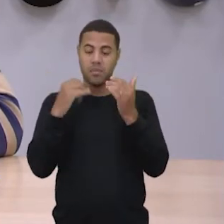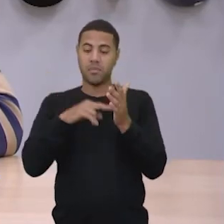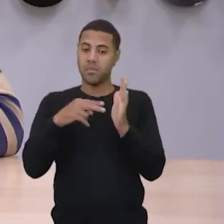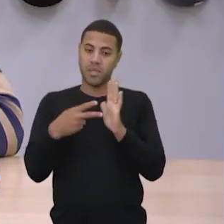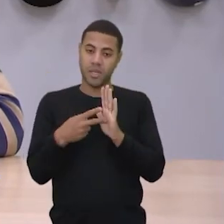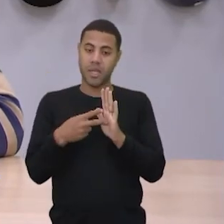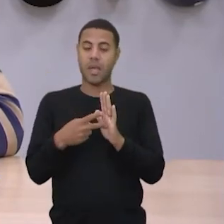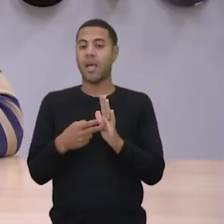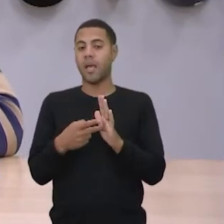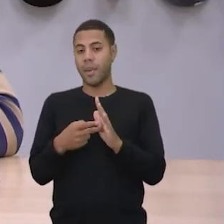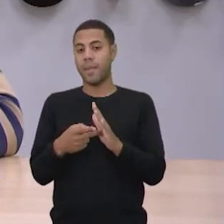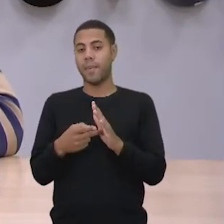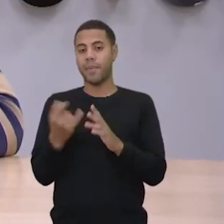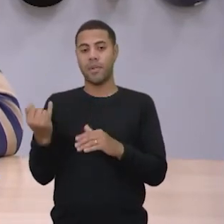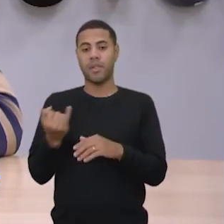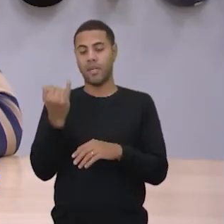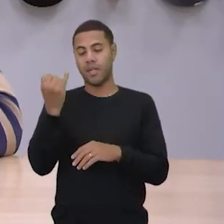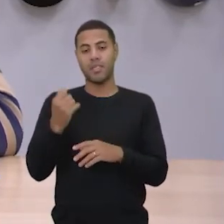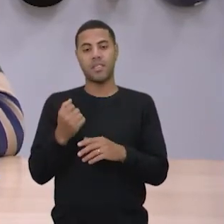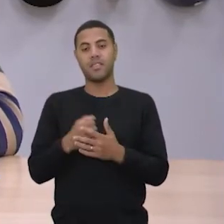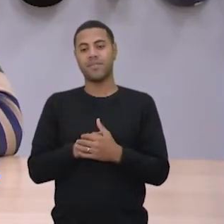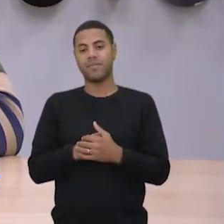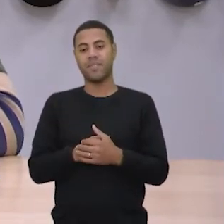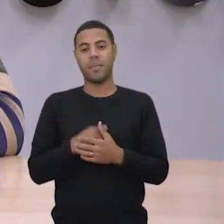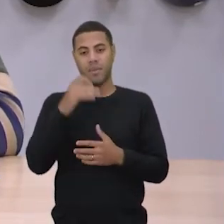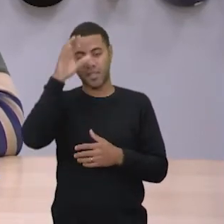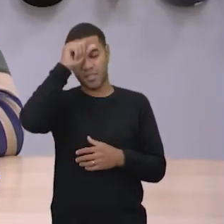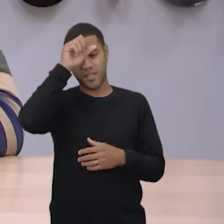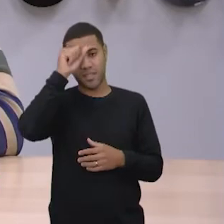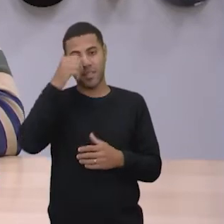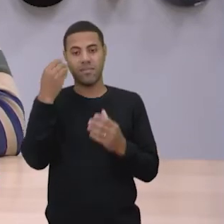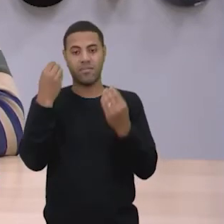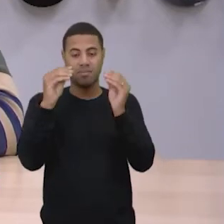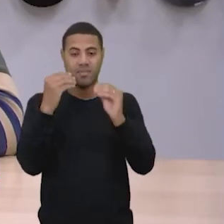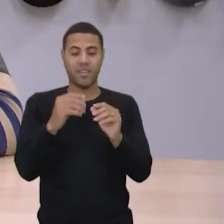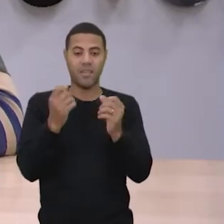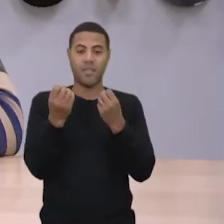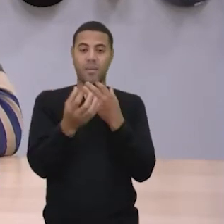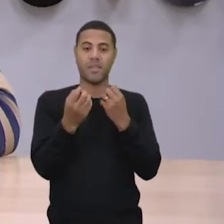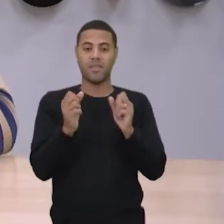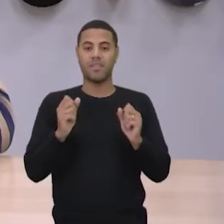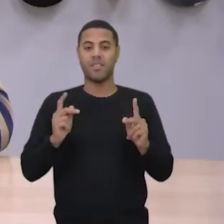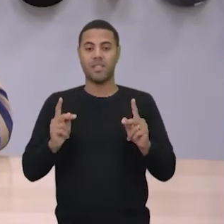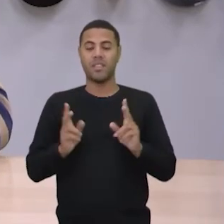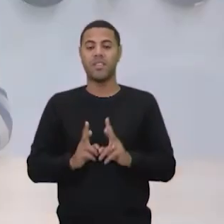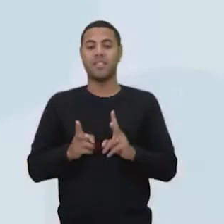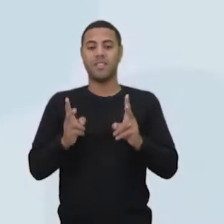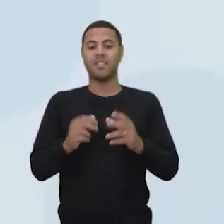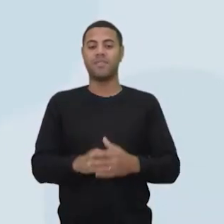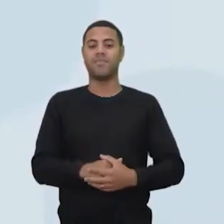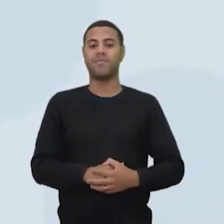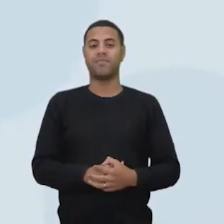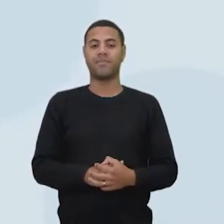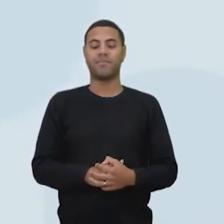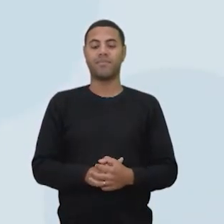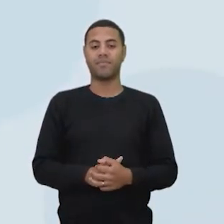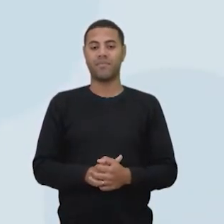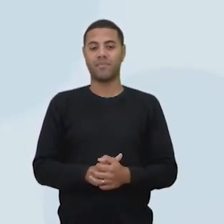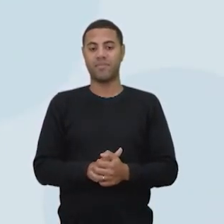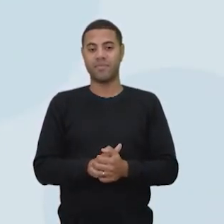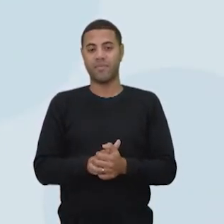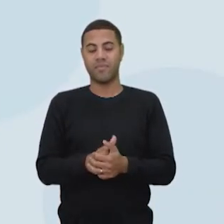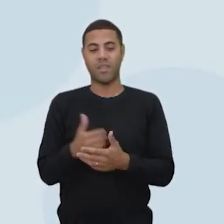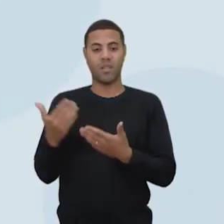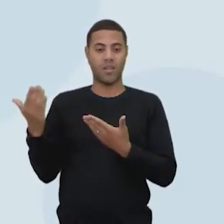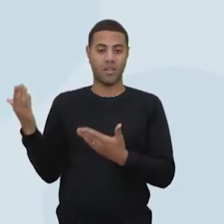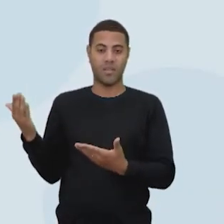Você deve aprender a tabular essas informações. Vamos seguir em frente? Né? Vai aparecer na tela para